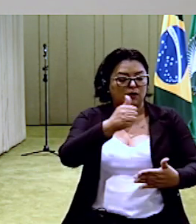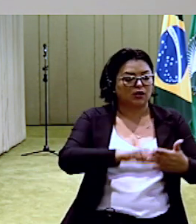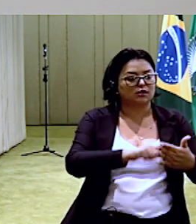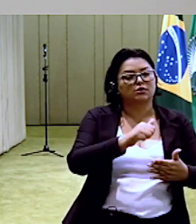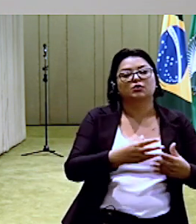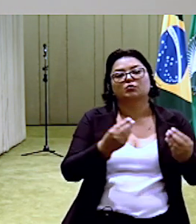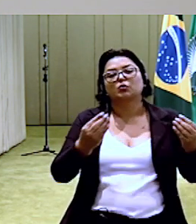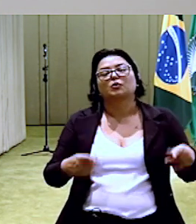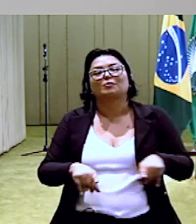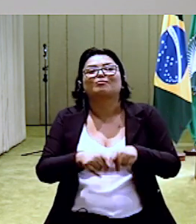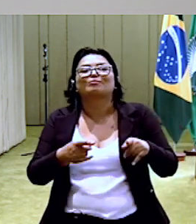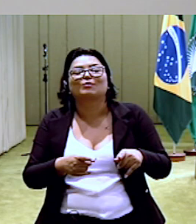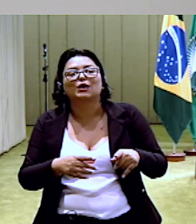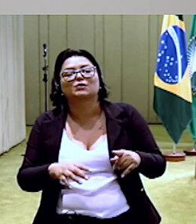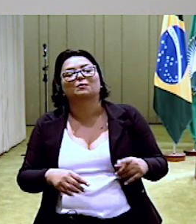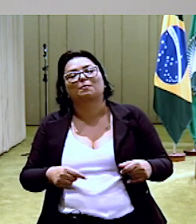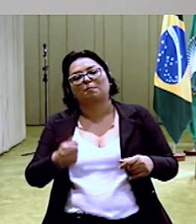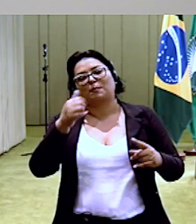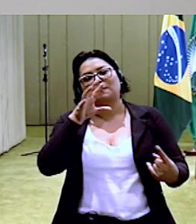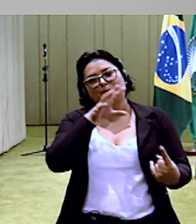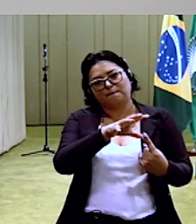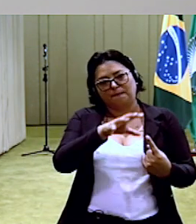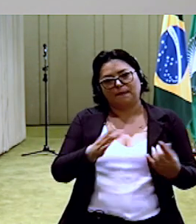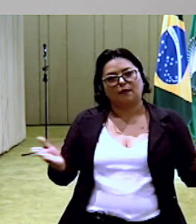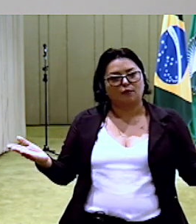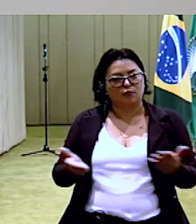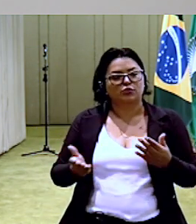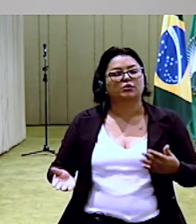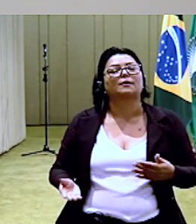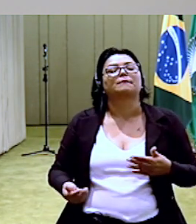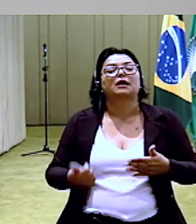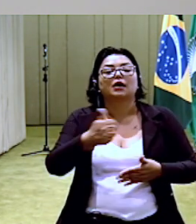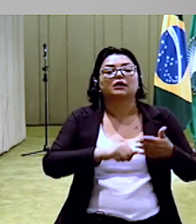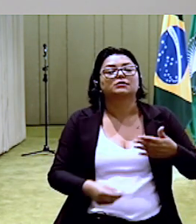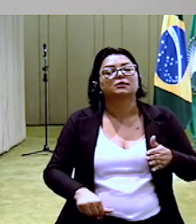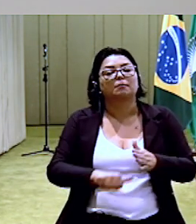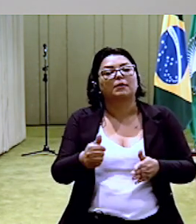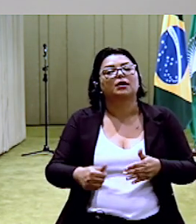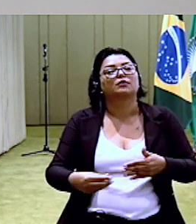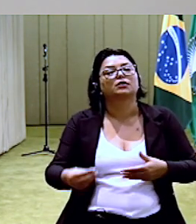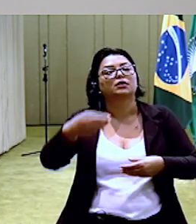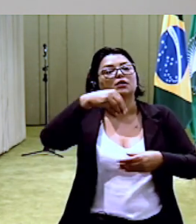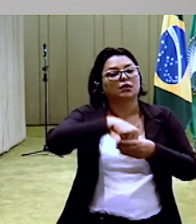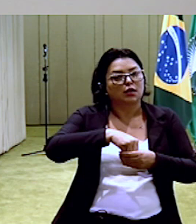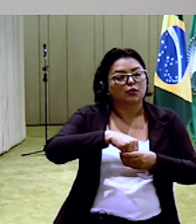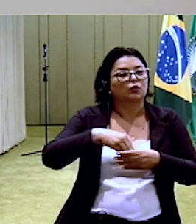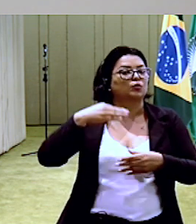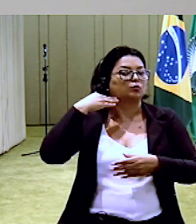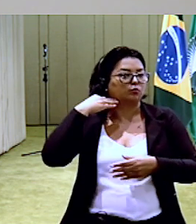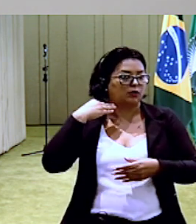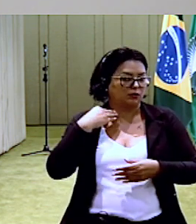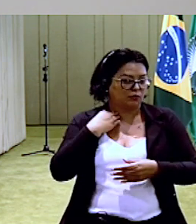analisando muito, mas tendo pouco impacto. Então hoje o que a gente está trazendo para dentro de casa é como é que a gente pode avançar nessa agenda e de